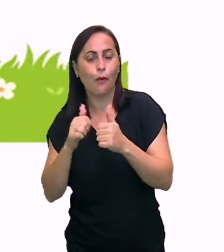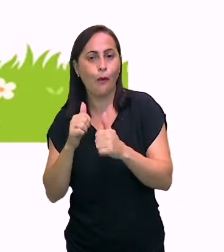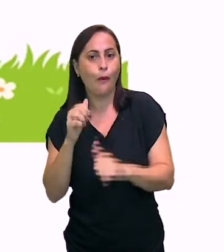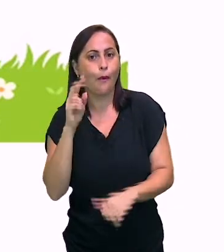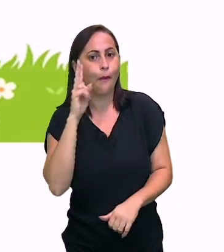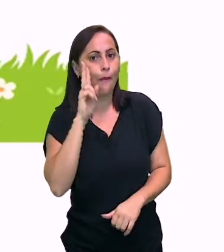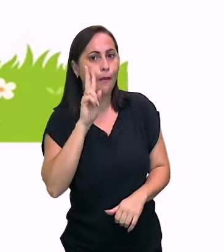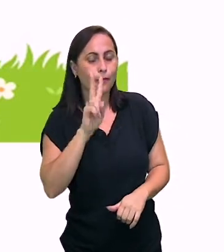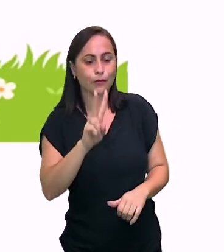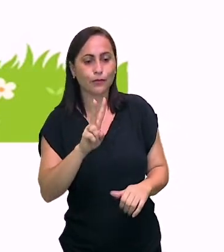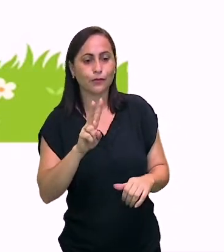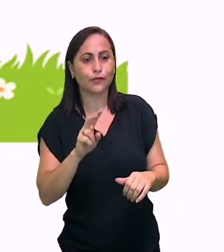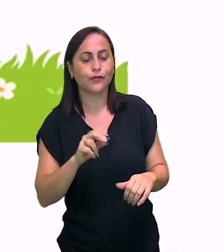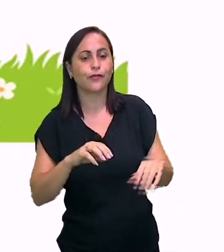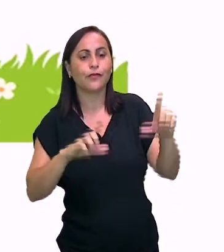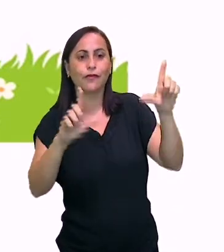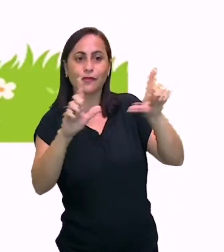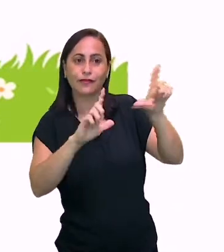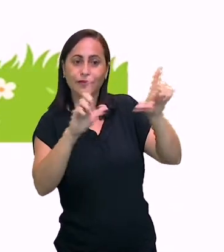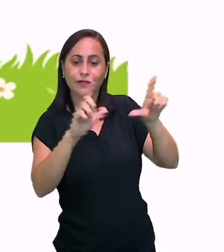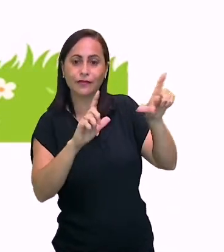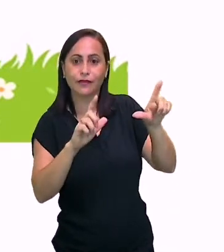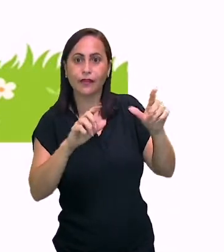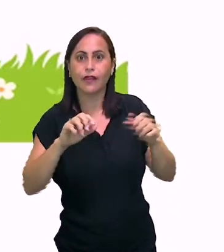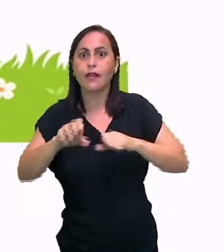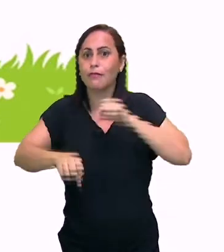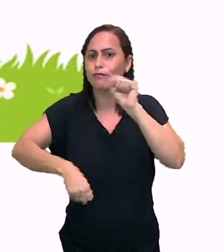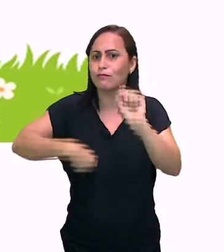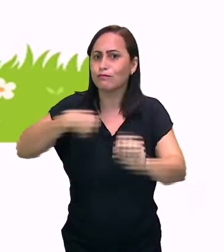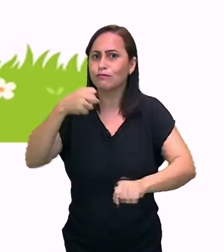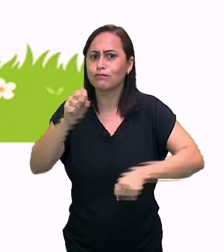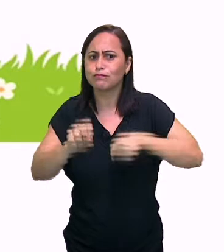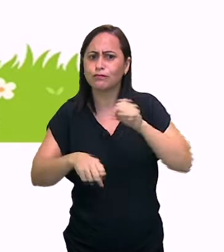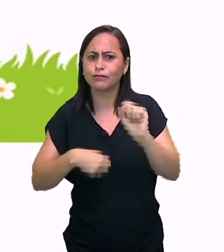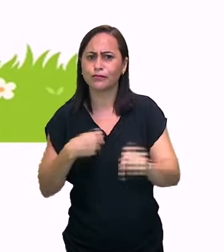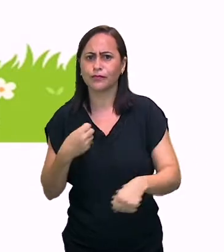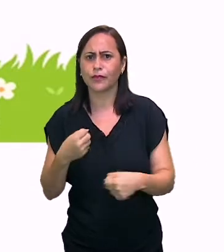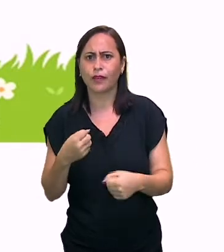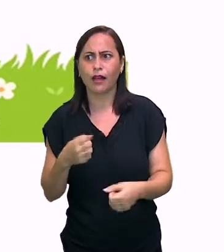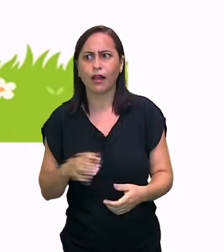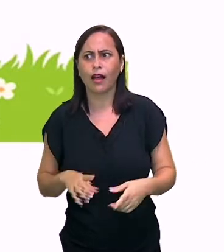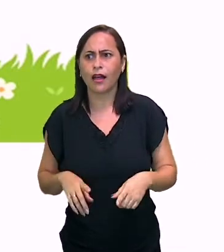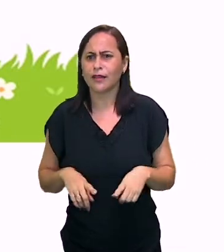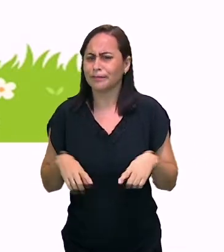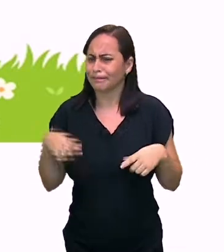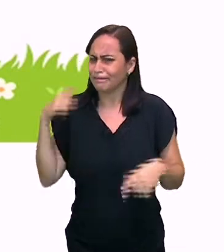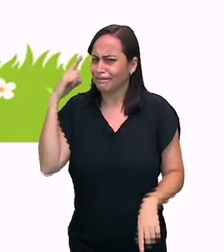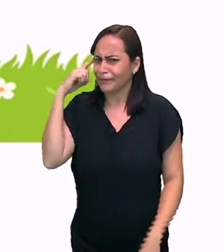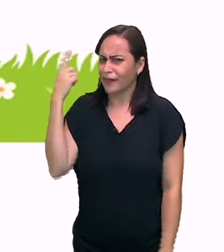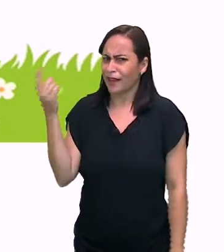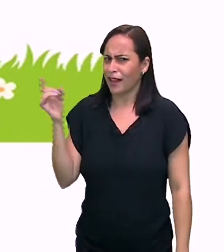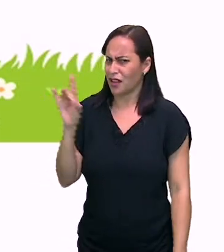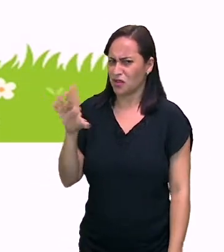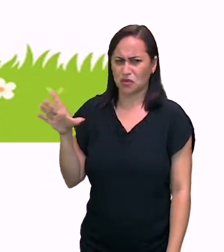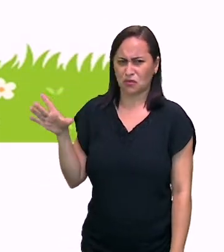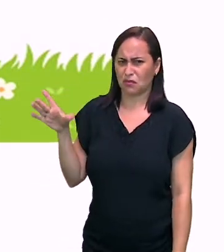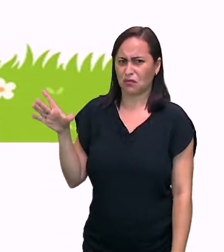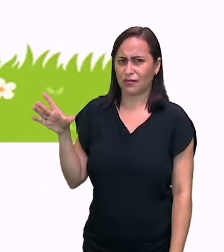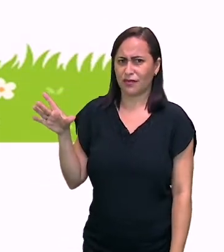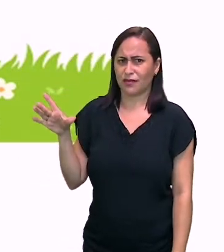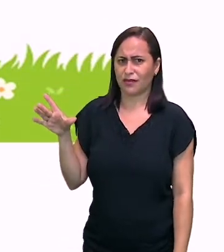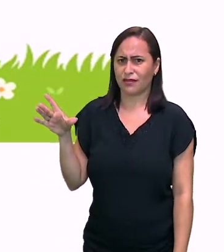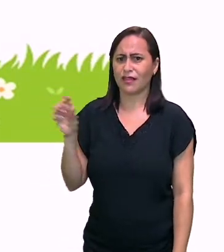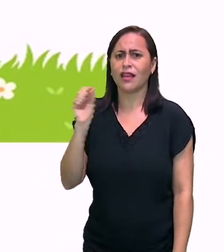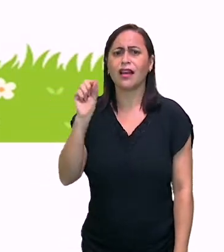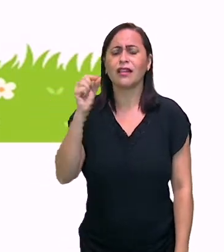telespectador e ciclista. Mas será que vai ficar só nisso? Quem